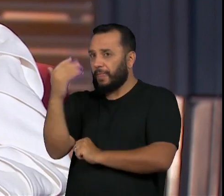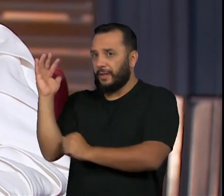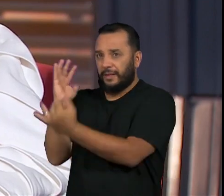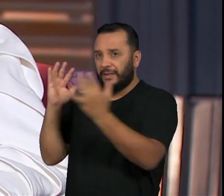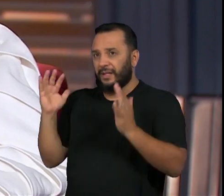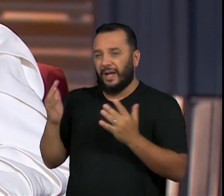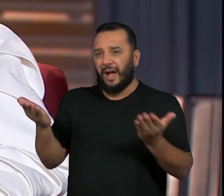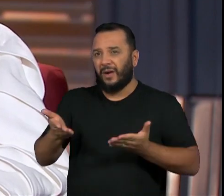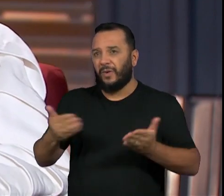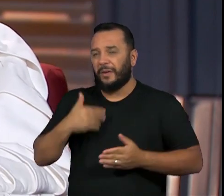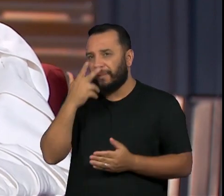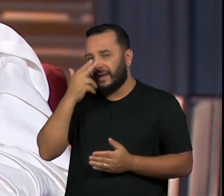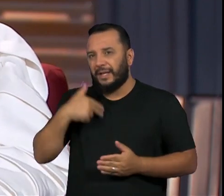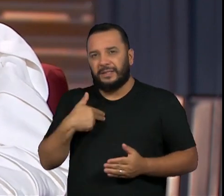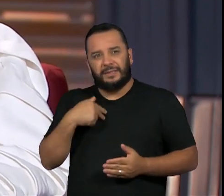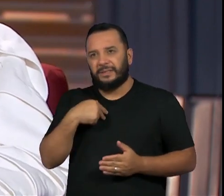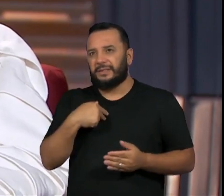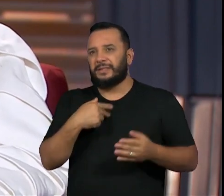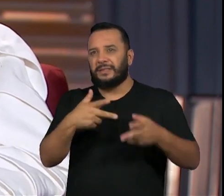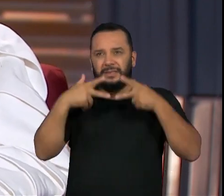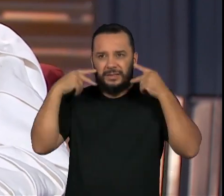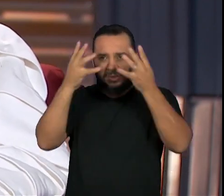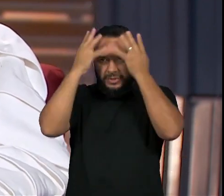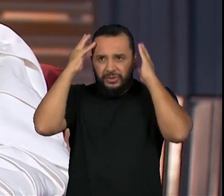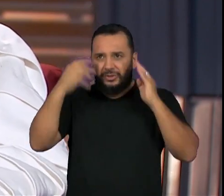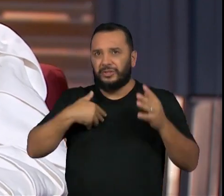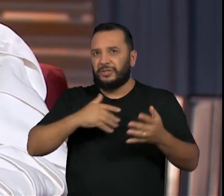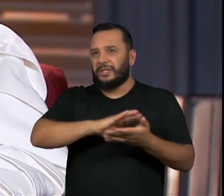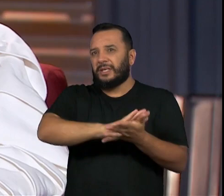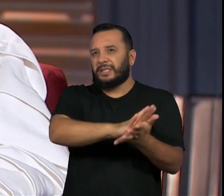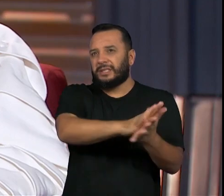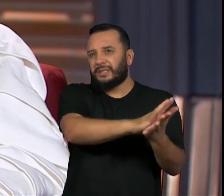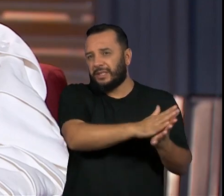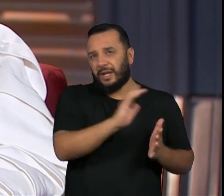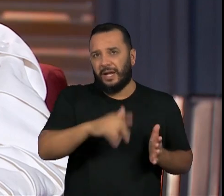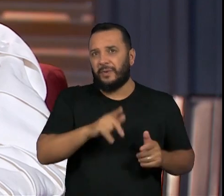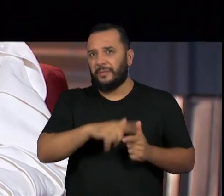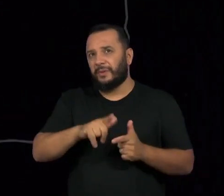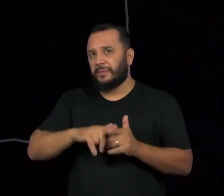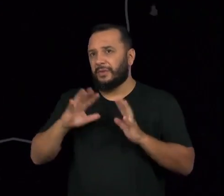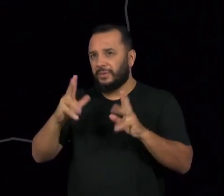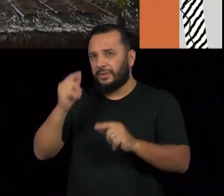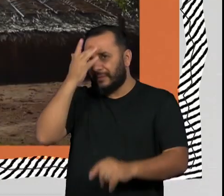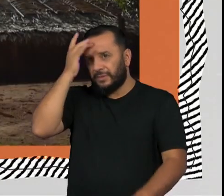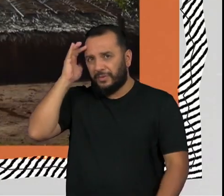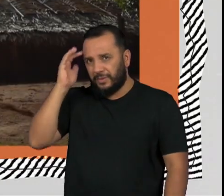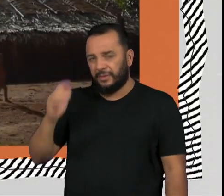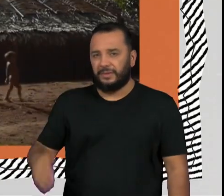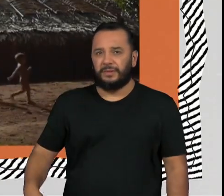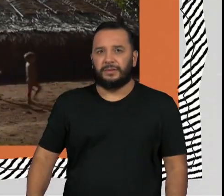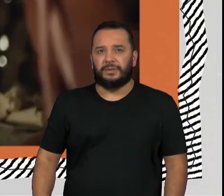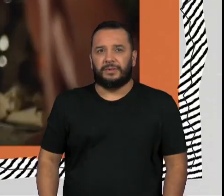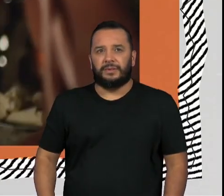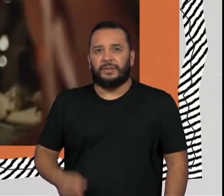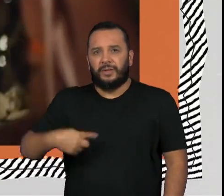população indígena que se agrava nesse país é um problema de todas as pessoas.